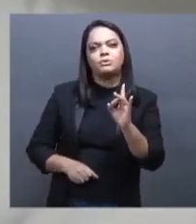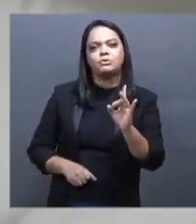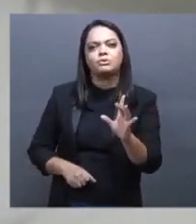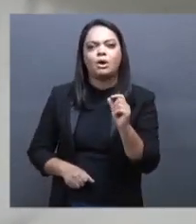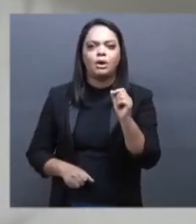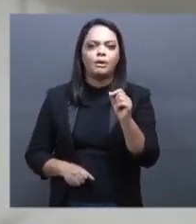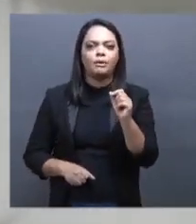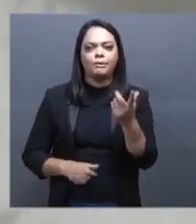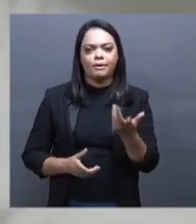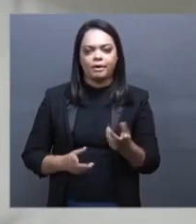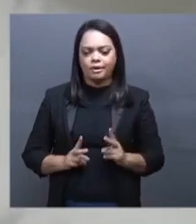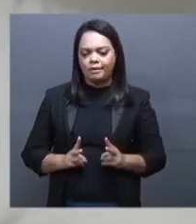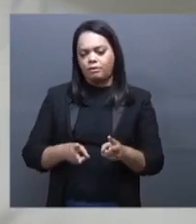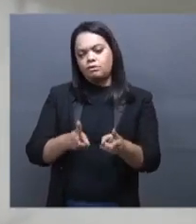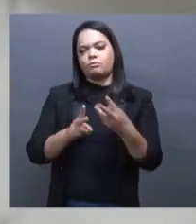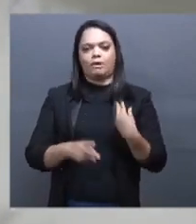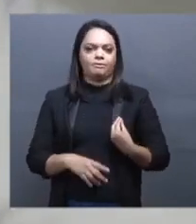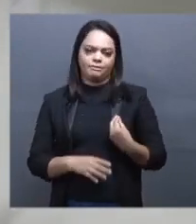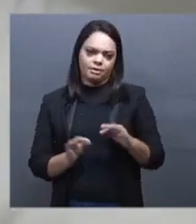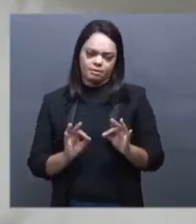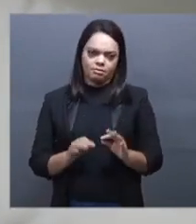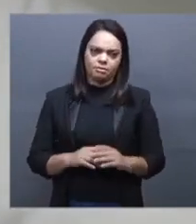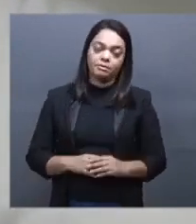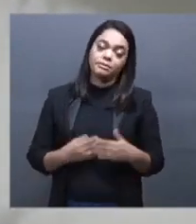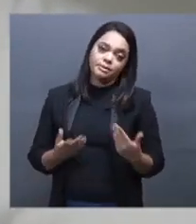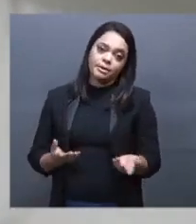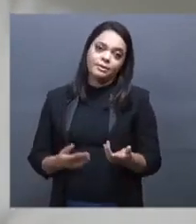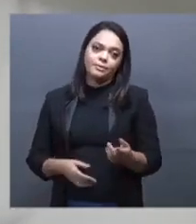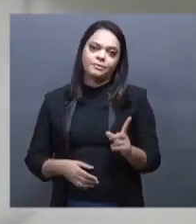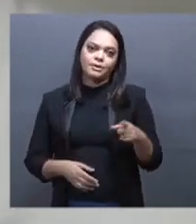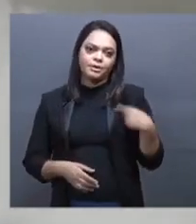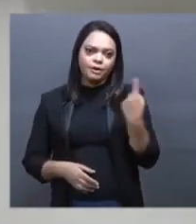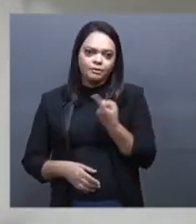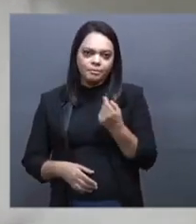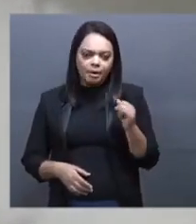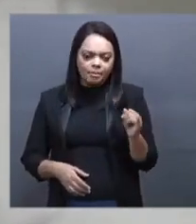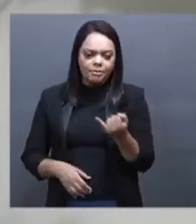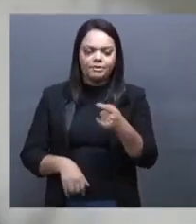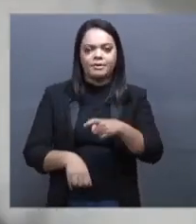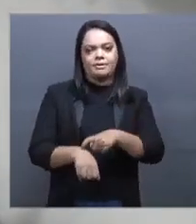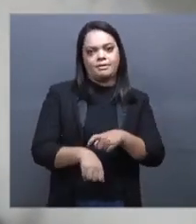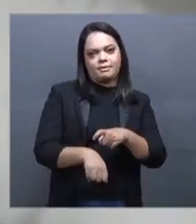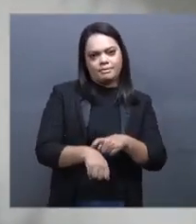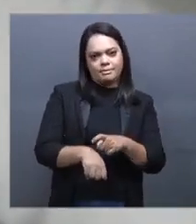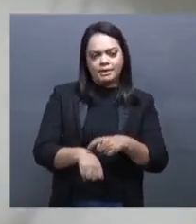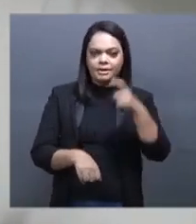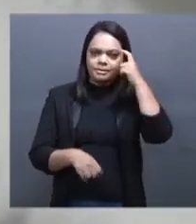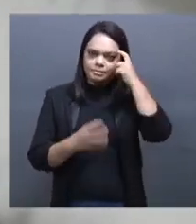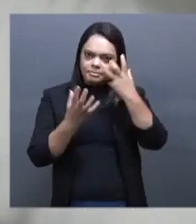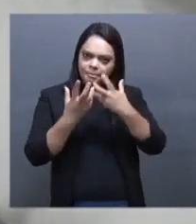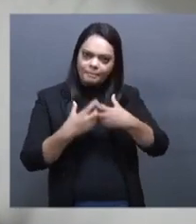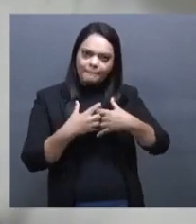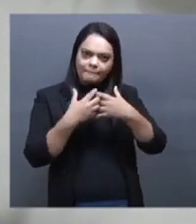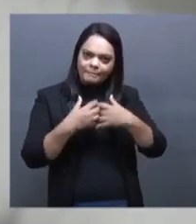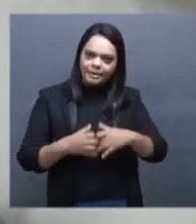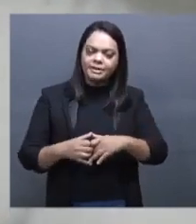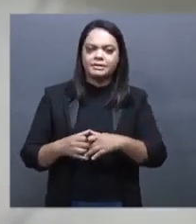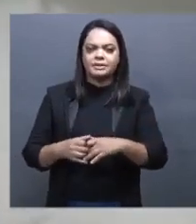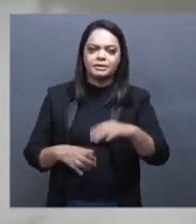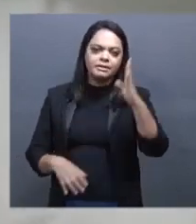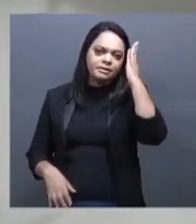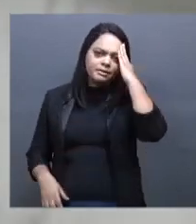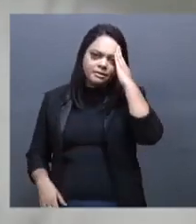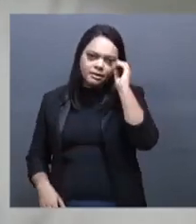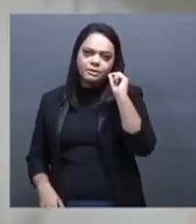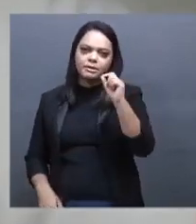fazer a hora girar. Então, assim, pessoal, vamos aproveitar esse momento, refletir bastante e